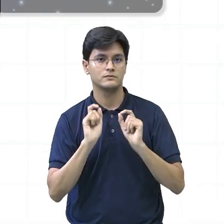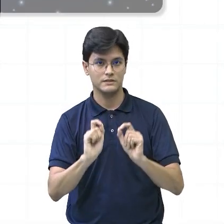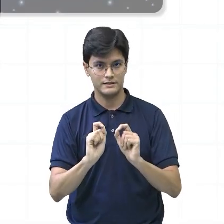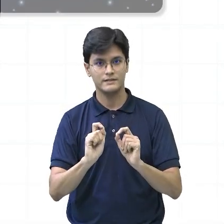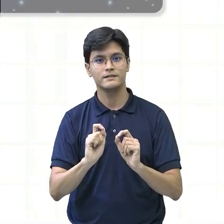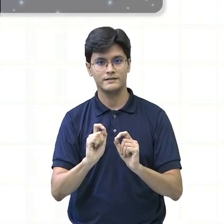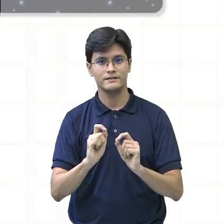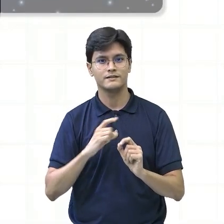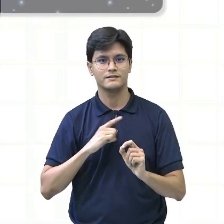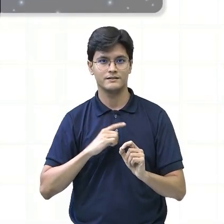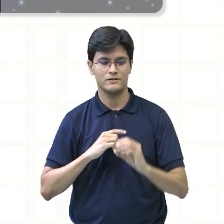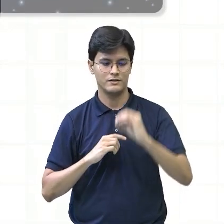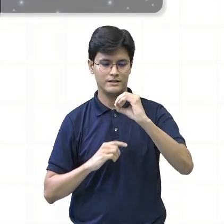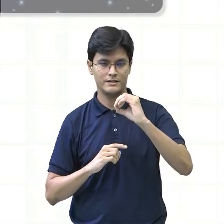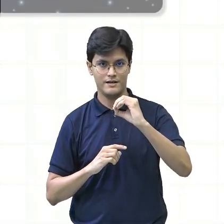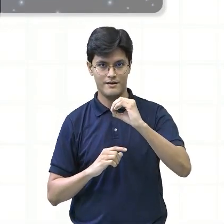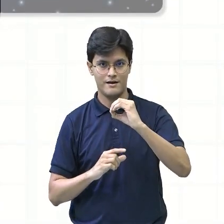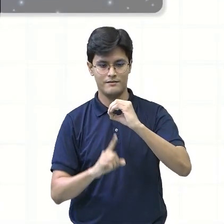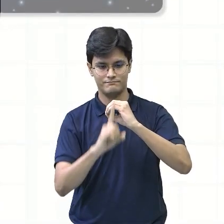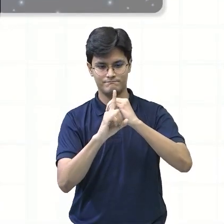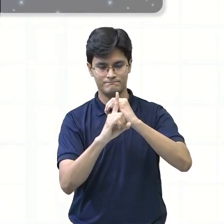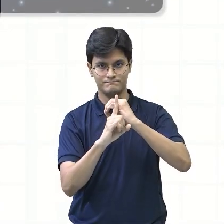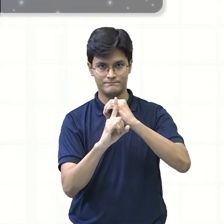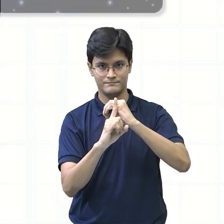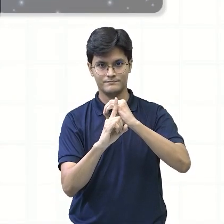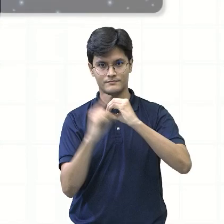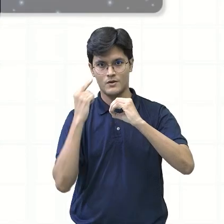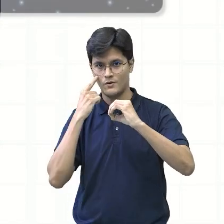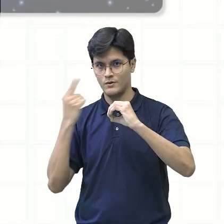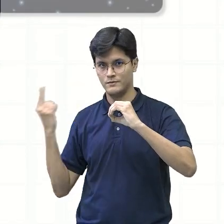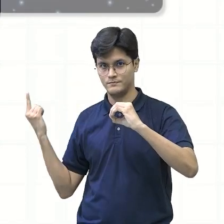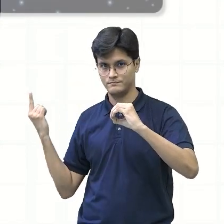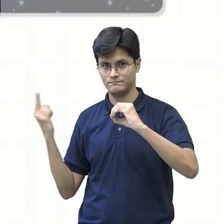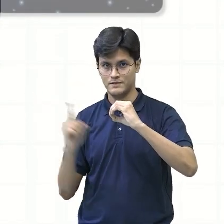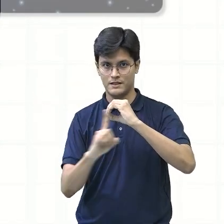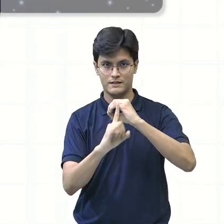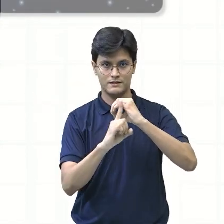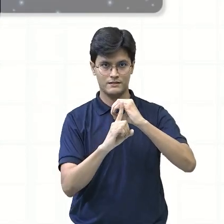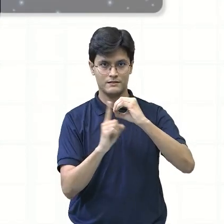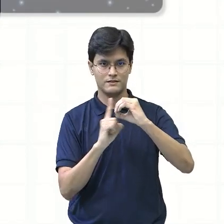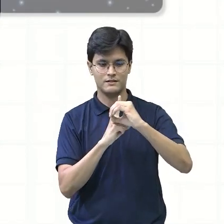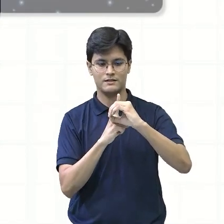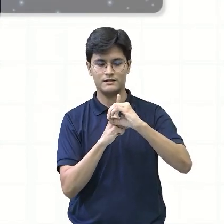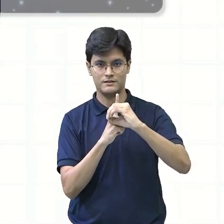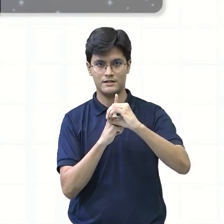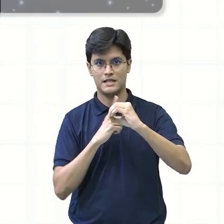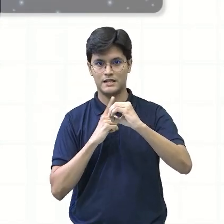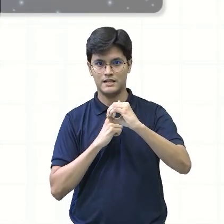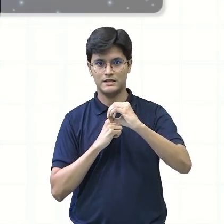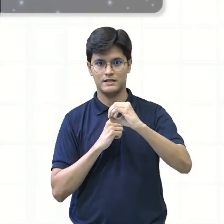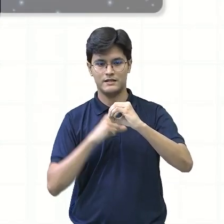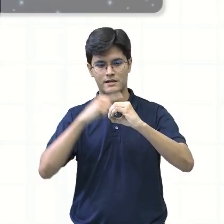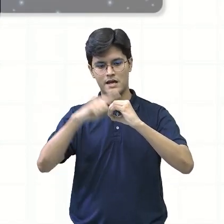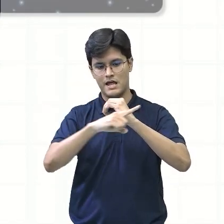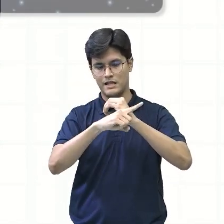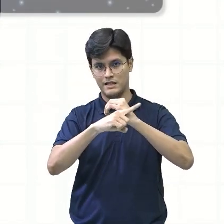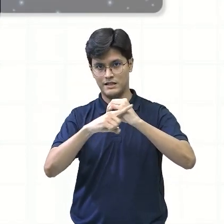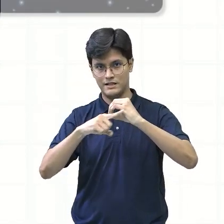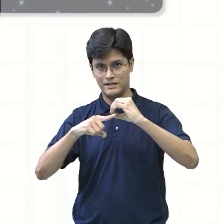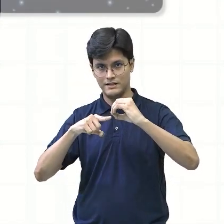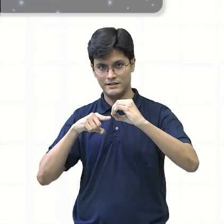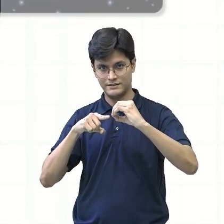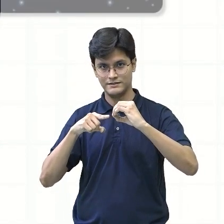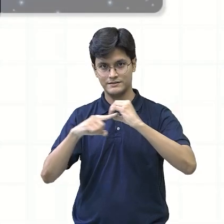Nesse eixo imaginário, observe aí que nós temos essa linha que passa bem ao meio